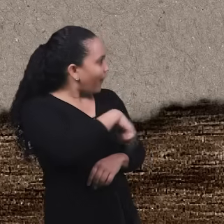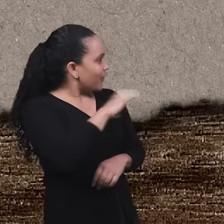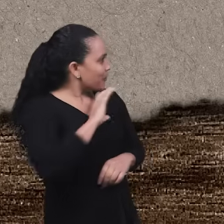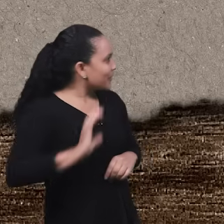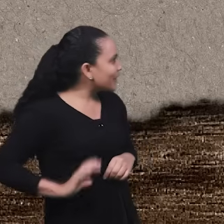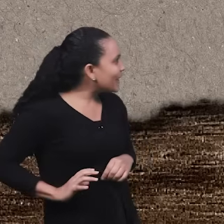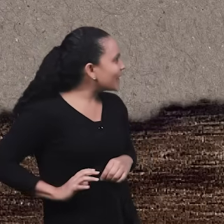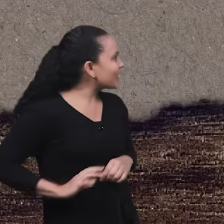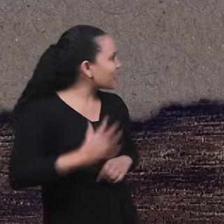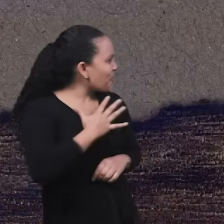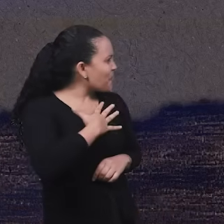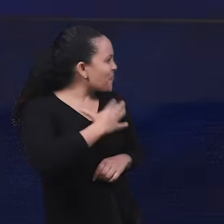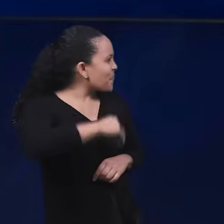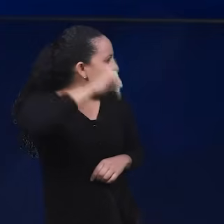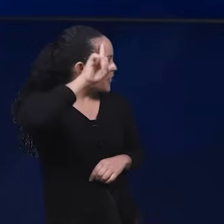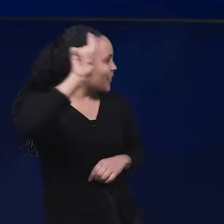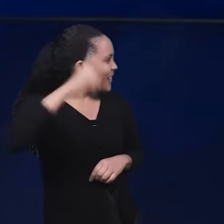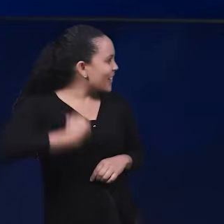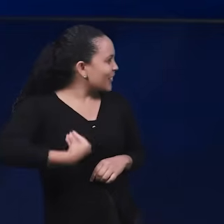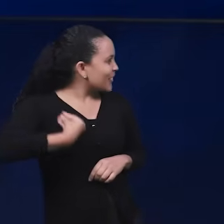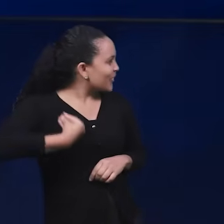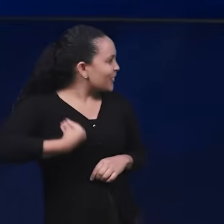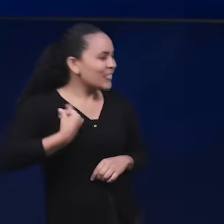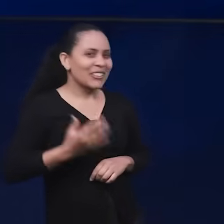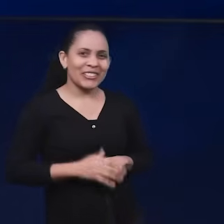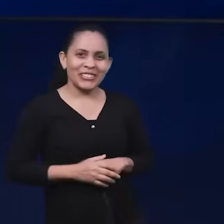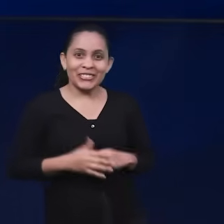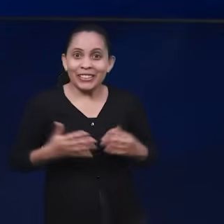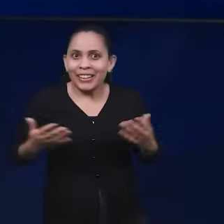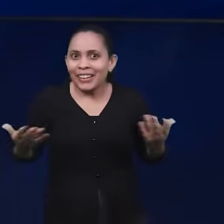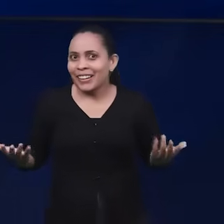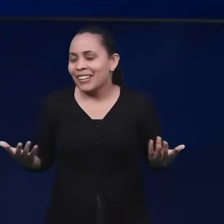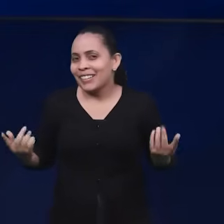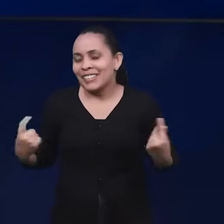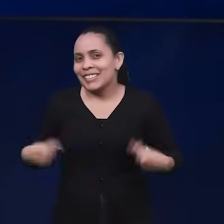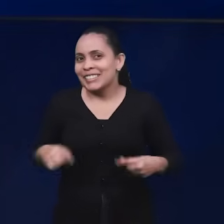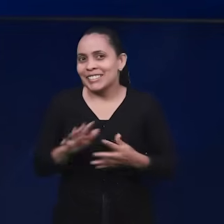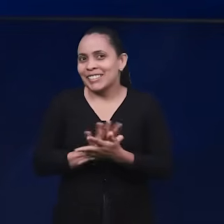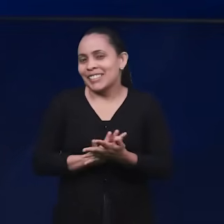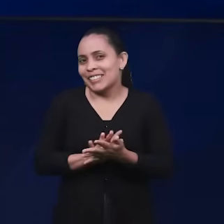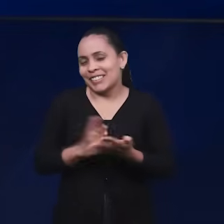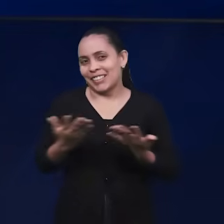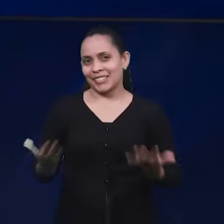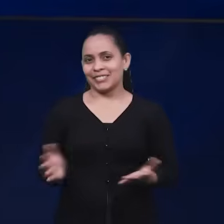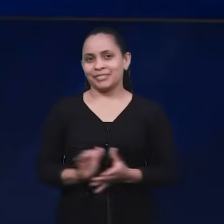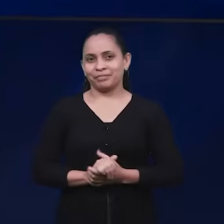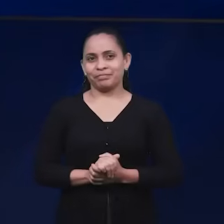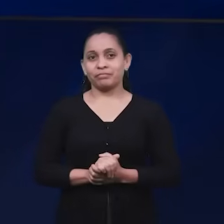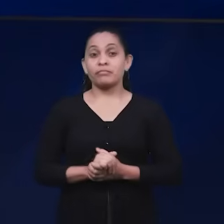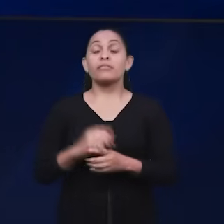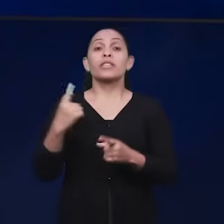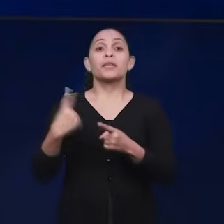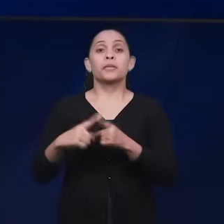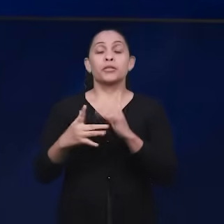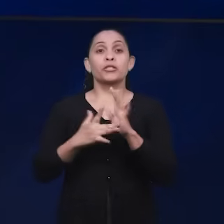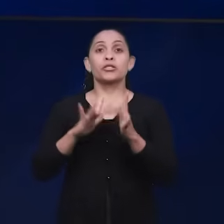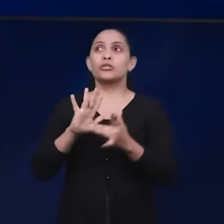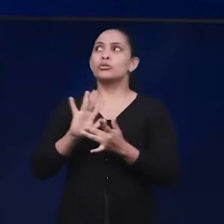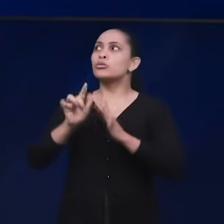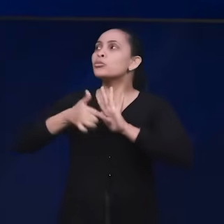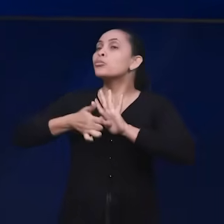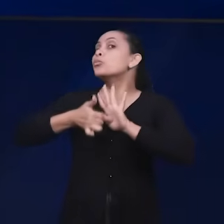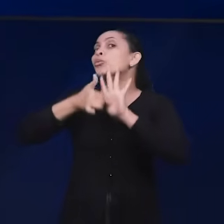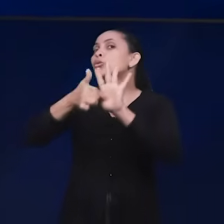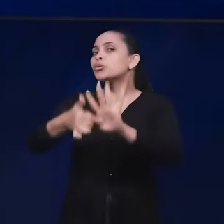Cristo, tu és o Filho do Deus vivo, nada mais é necessário. Porque Jesus mostrou